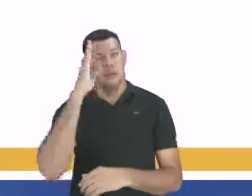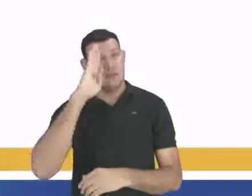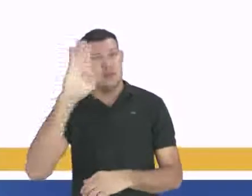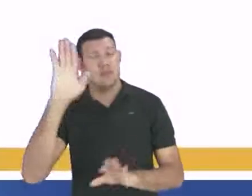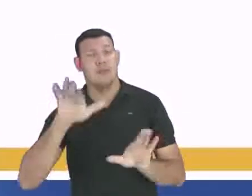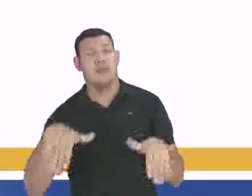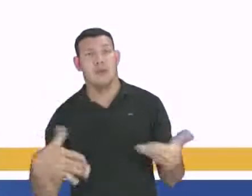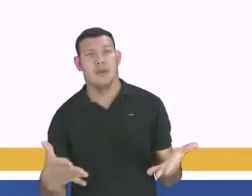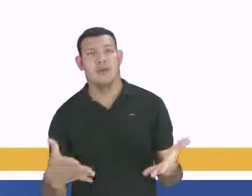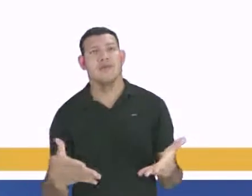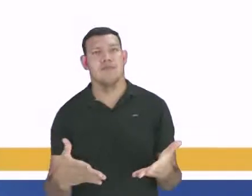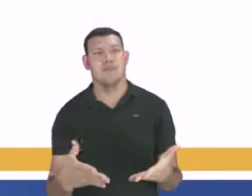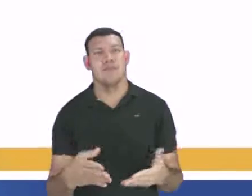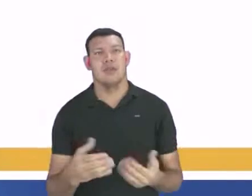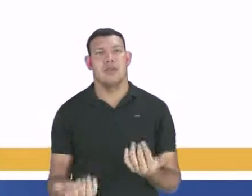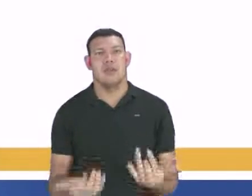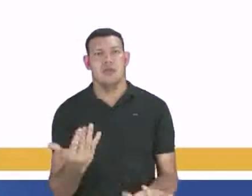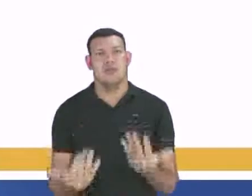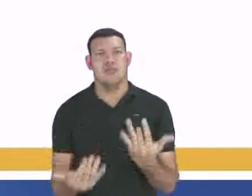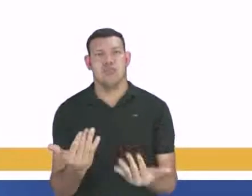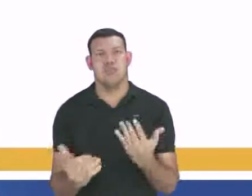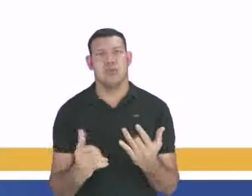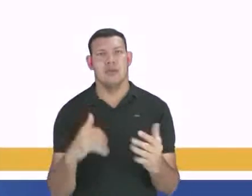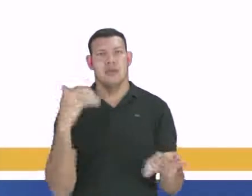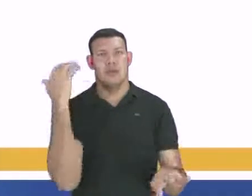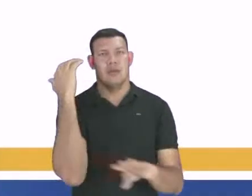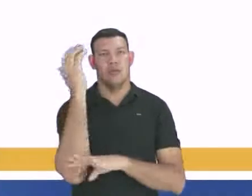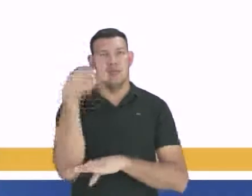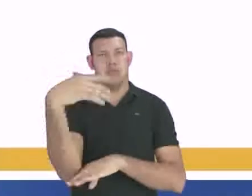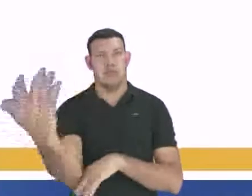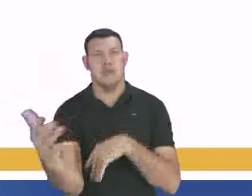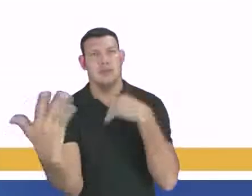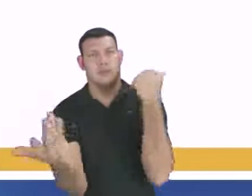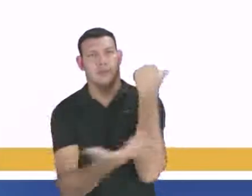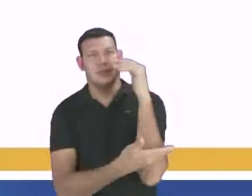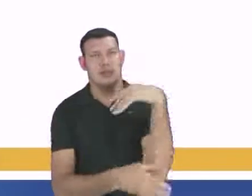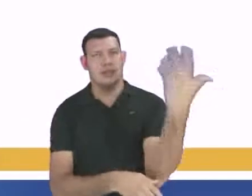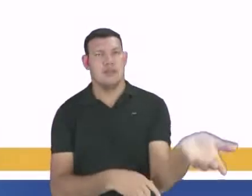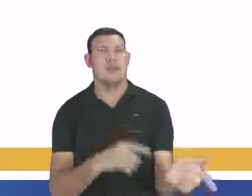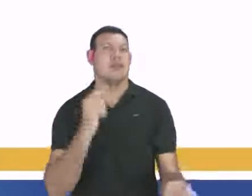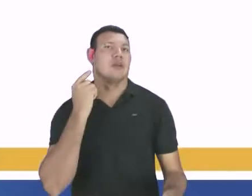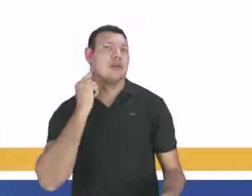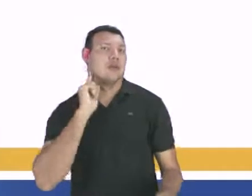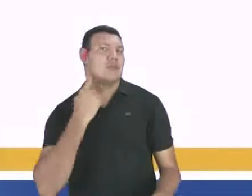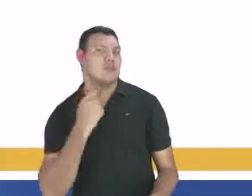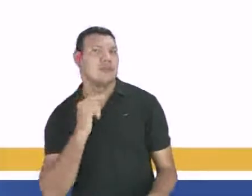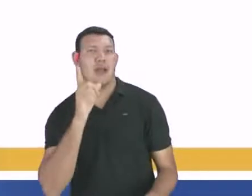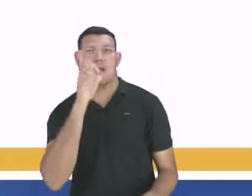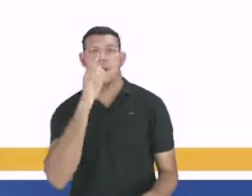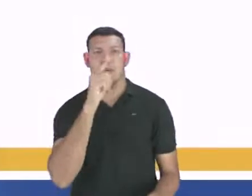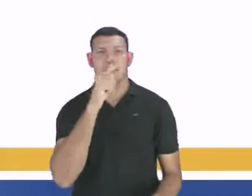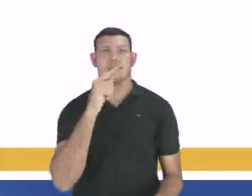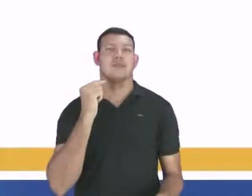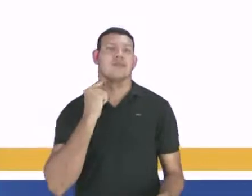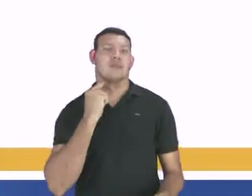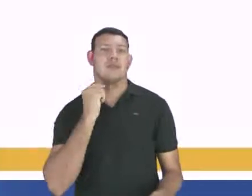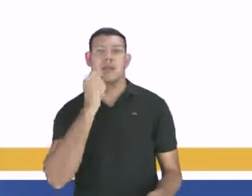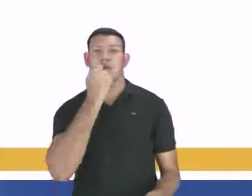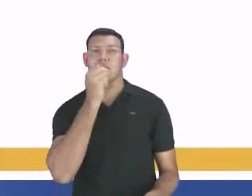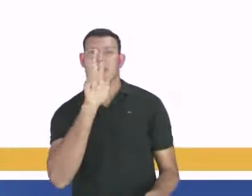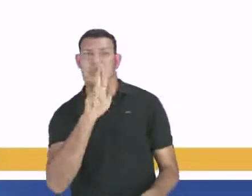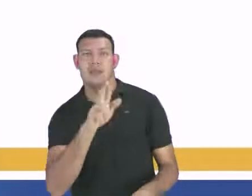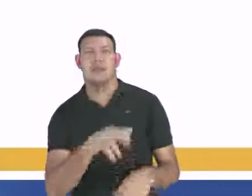desmatamento, poluição das águas, poluição atmosférica e uma má destinação do lixo doméstico, tá? Então, esses problemas atingem quase, vocês